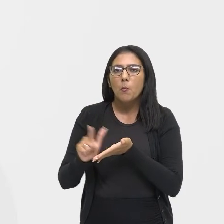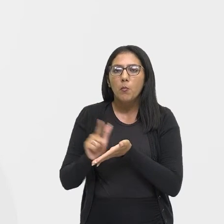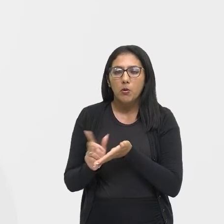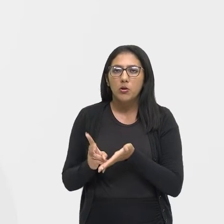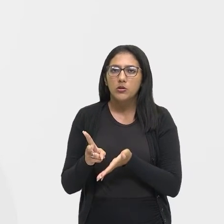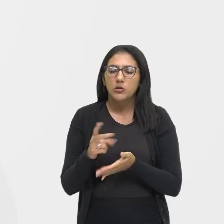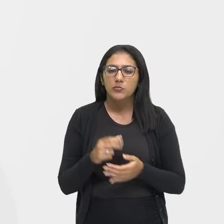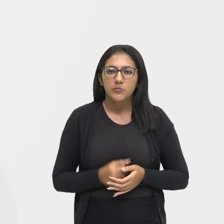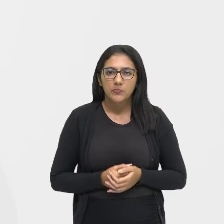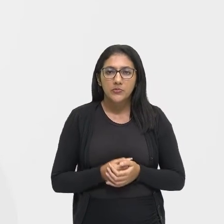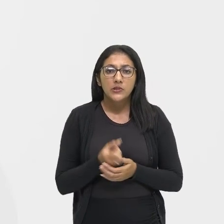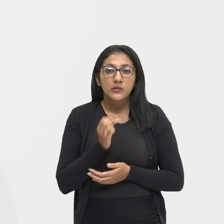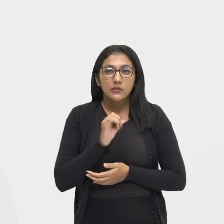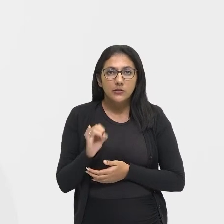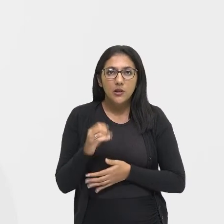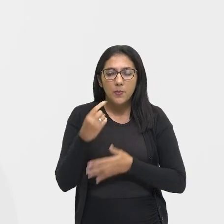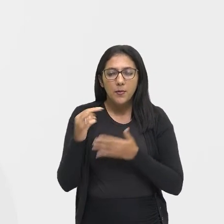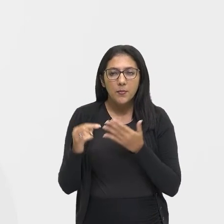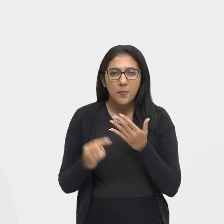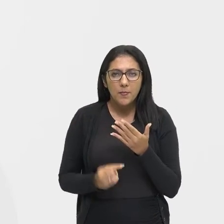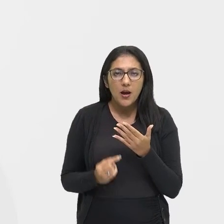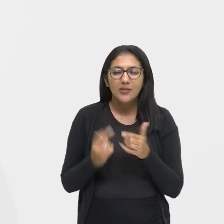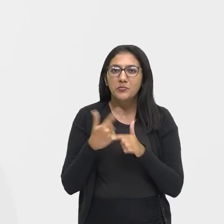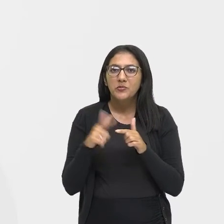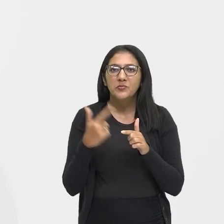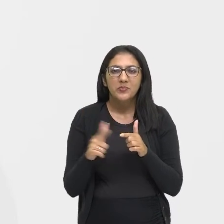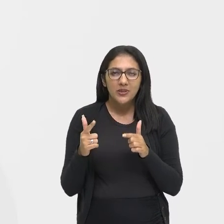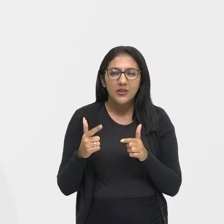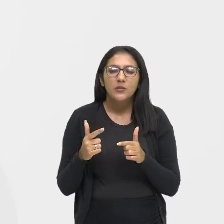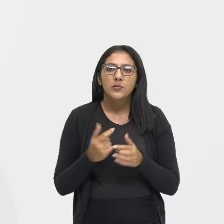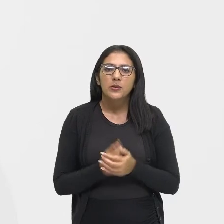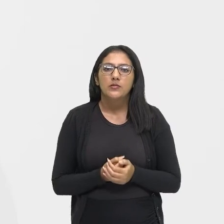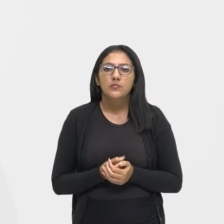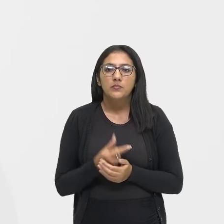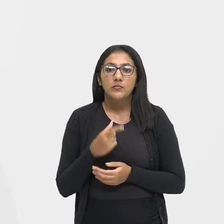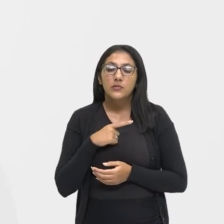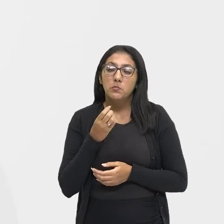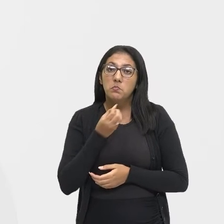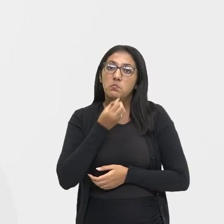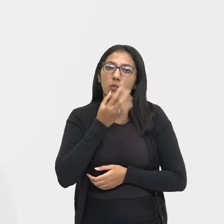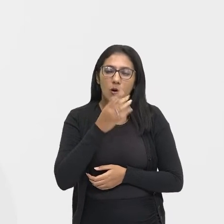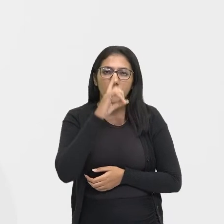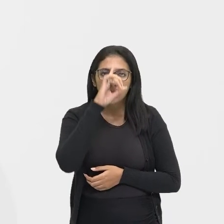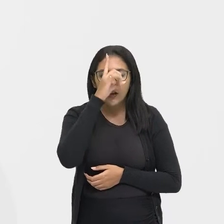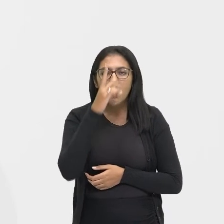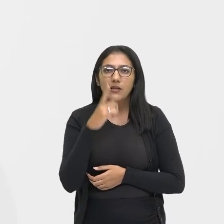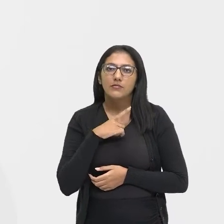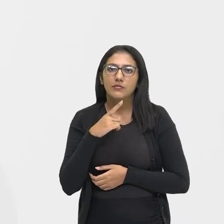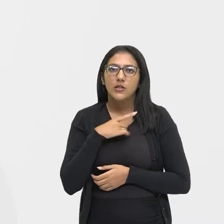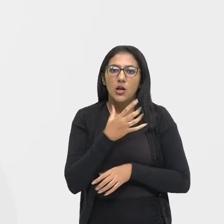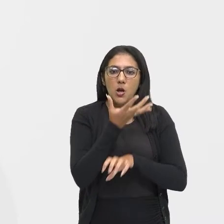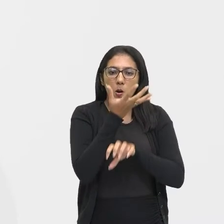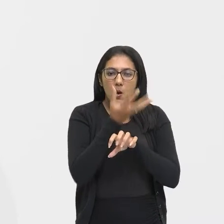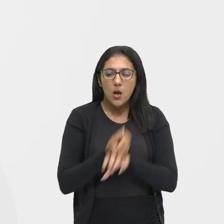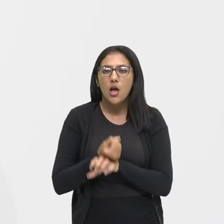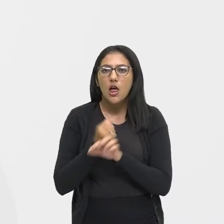Outro é picos de energia e superaquecimento. Podem destruir